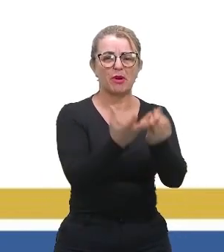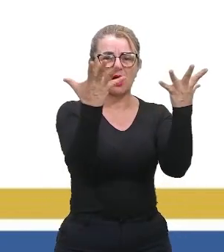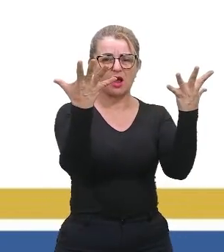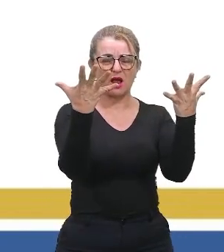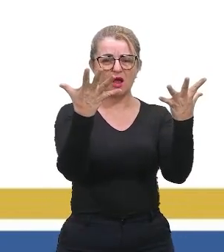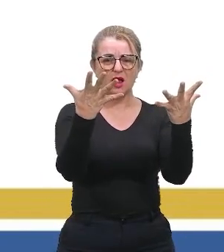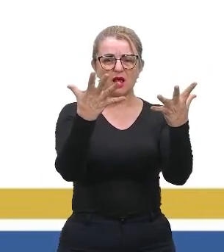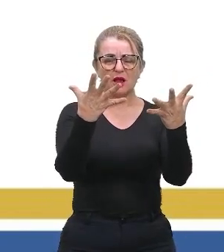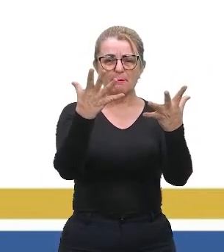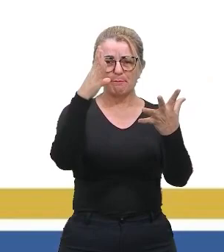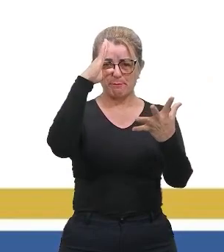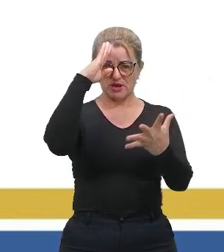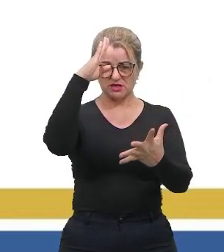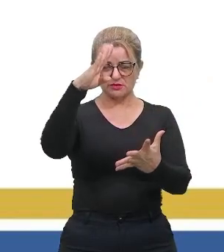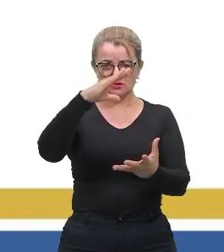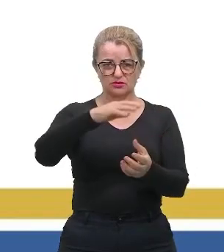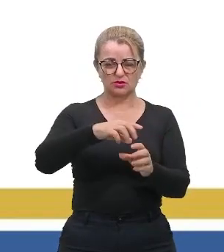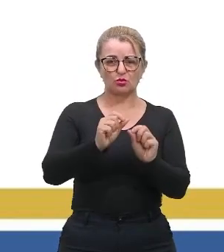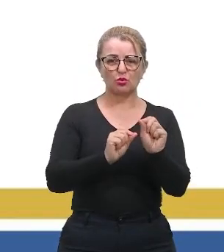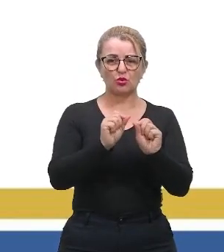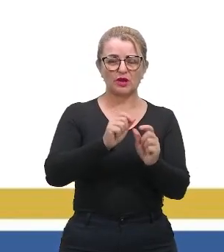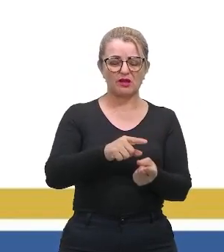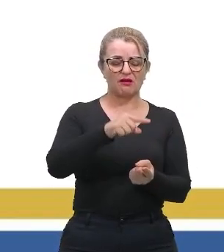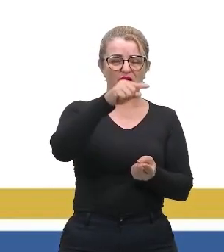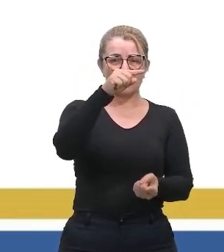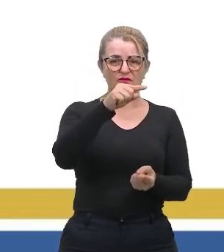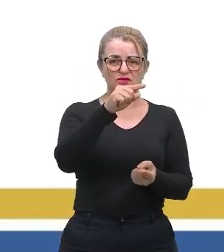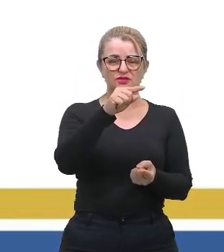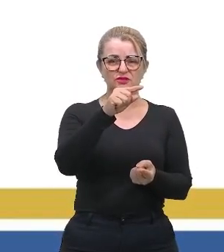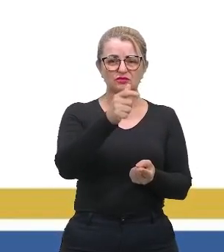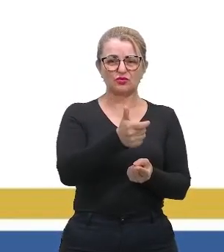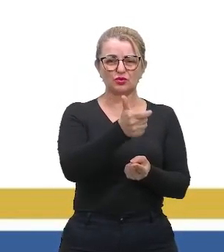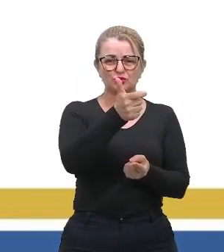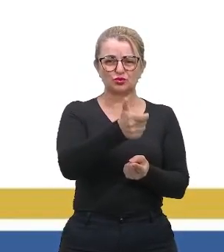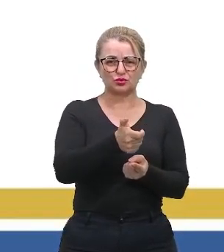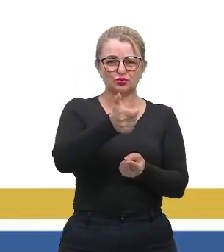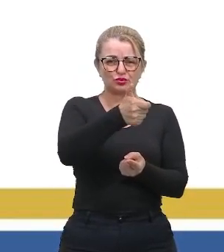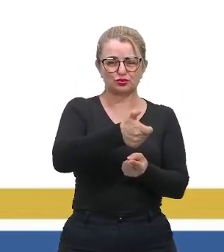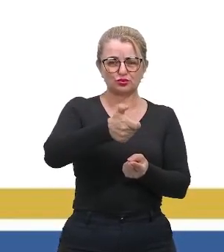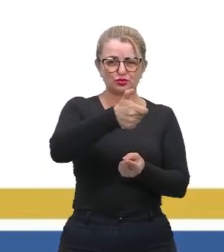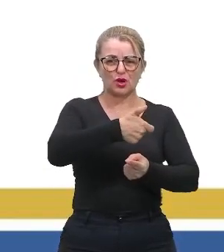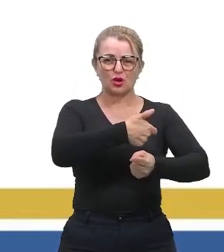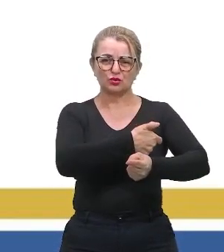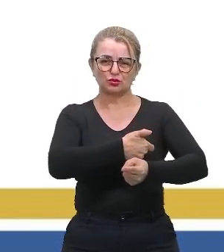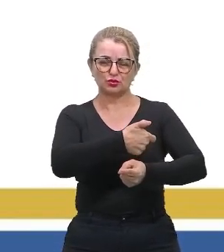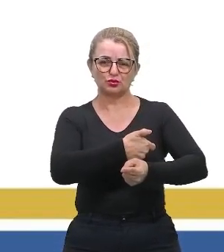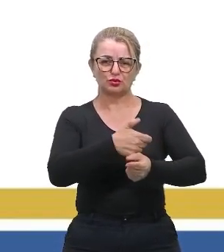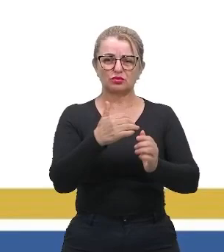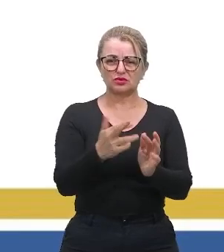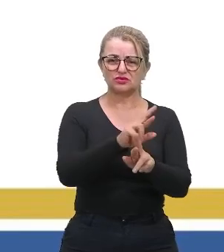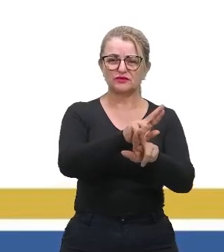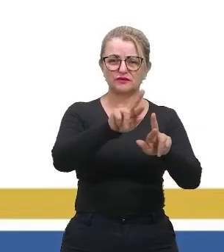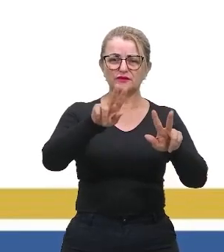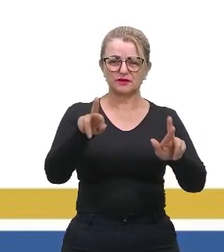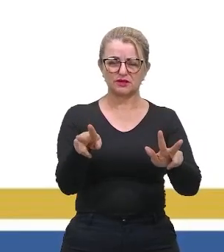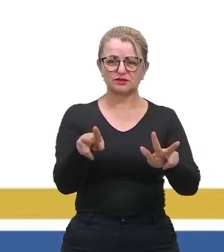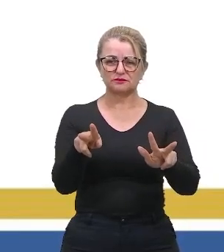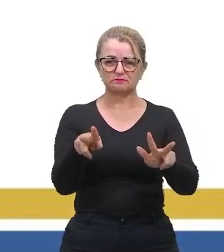de frascos de aerosóis, por exemplo, desodorante, inseticidas e